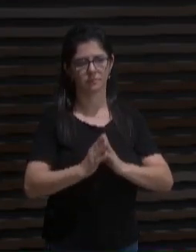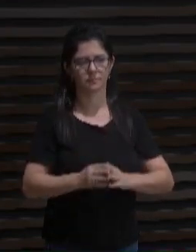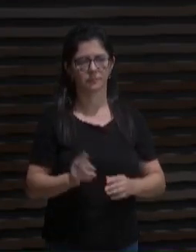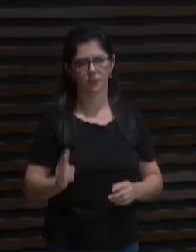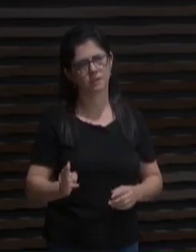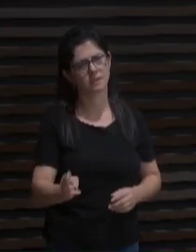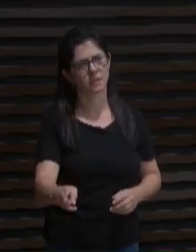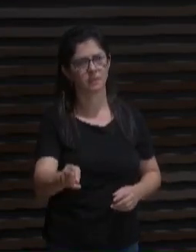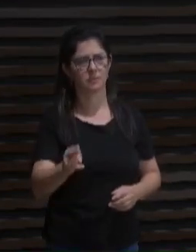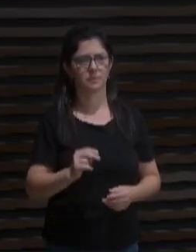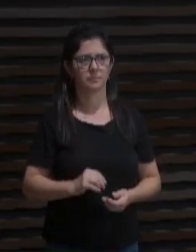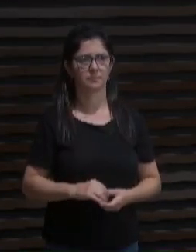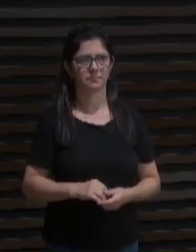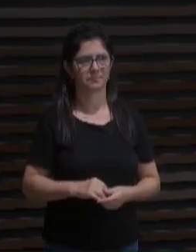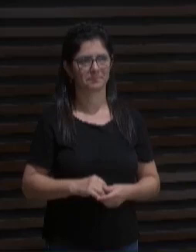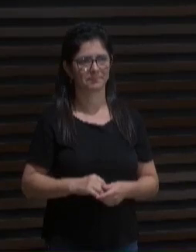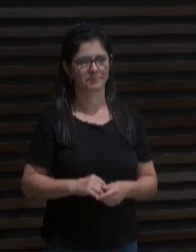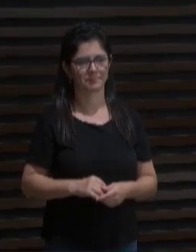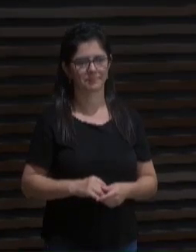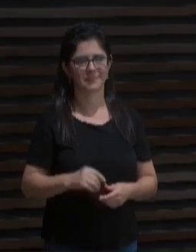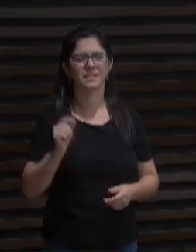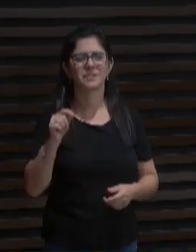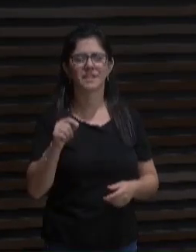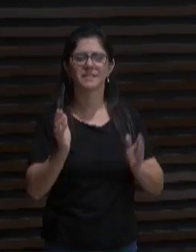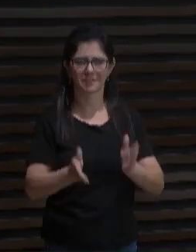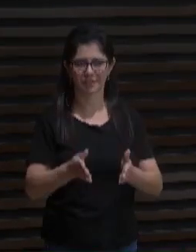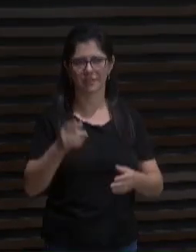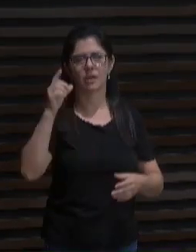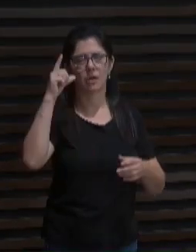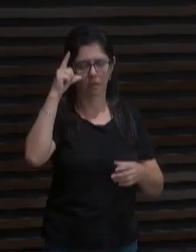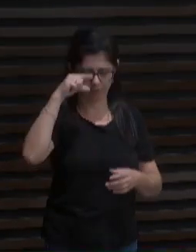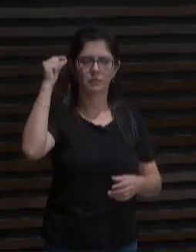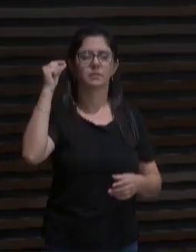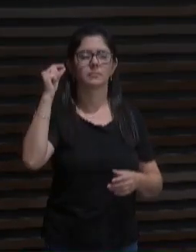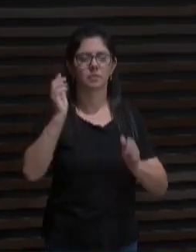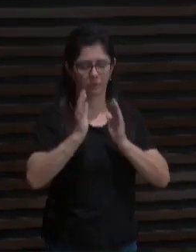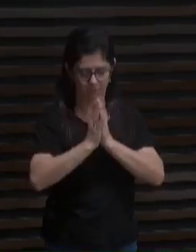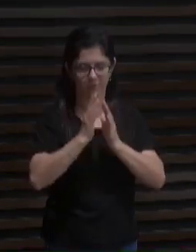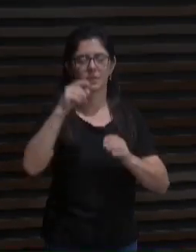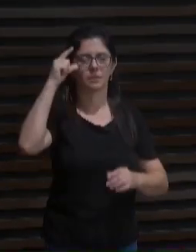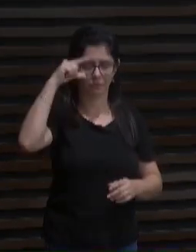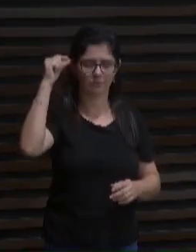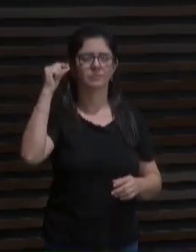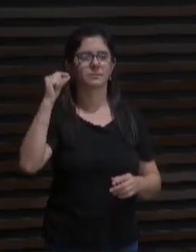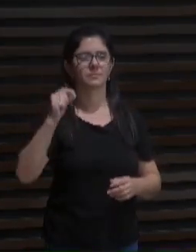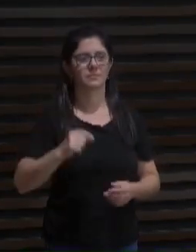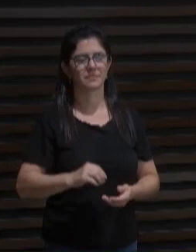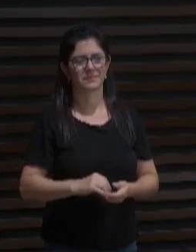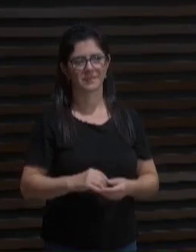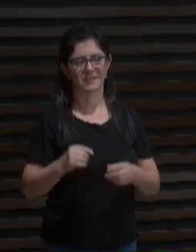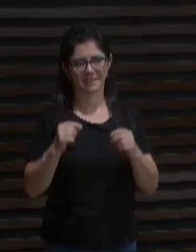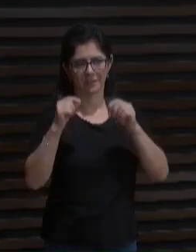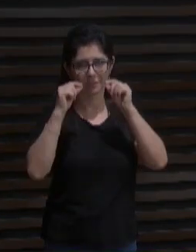Quem já pegou no sono aí orando? Direto. Eu durmo nem... Mas aí você acorda, você continua a